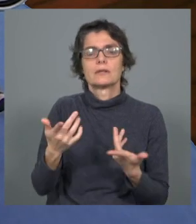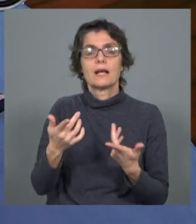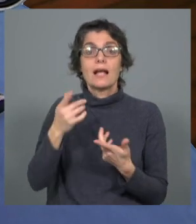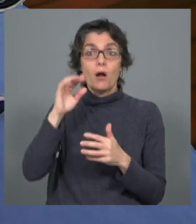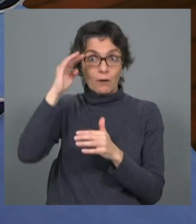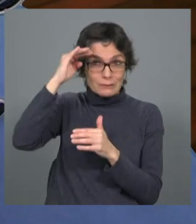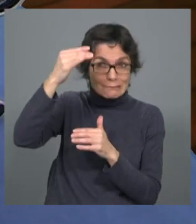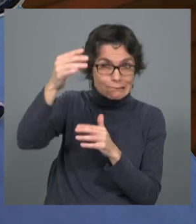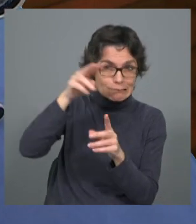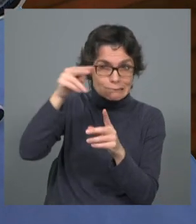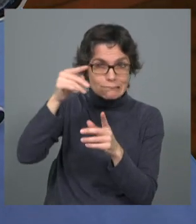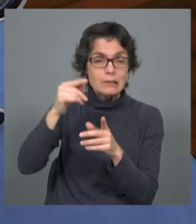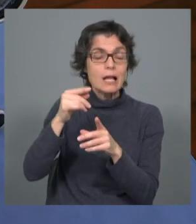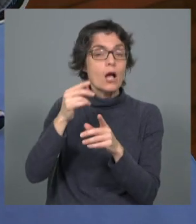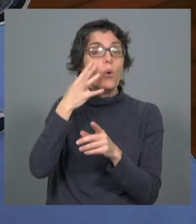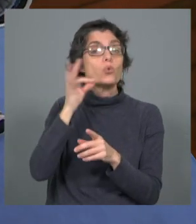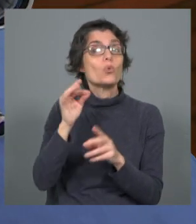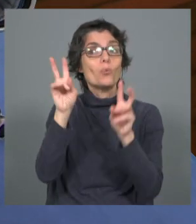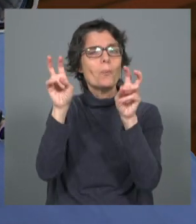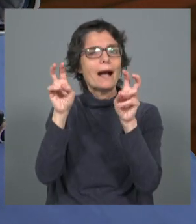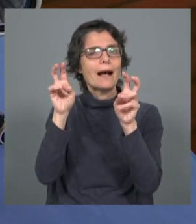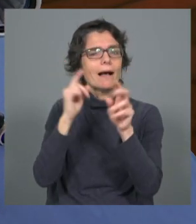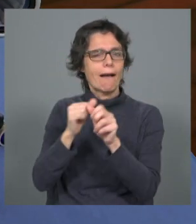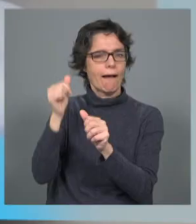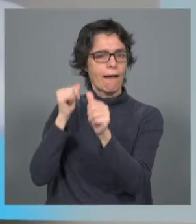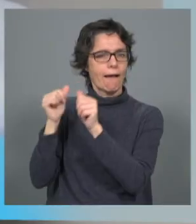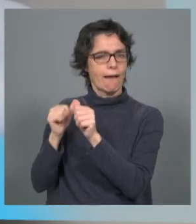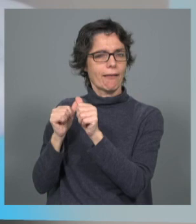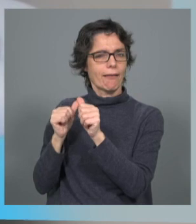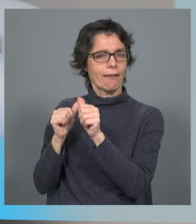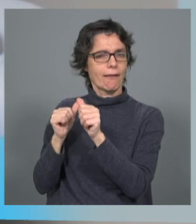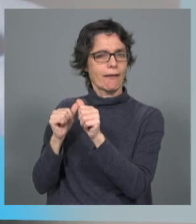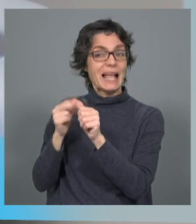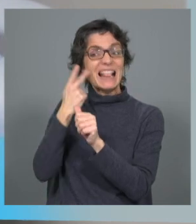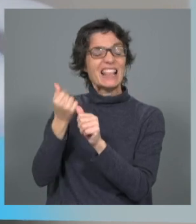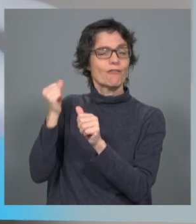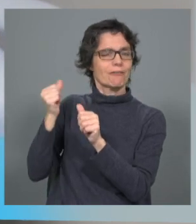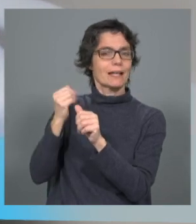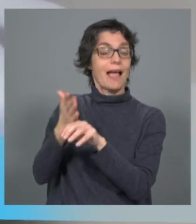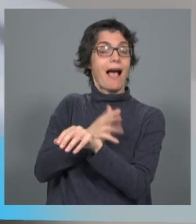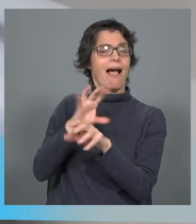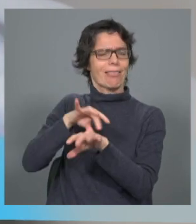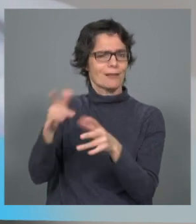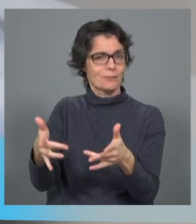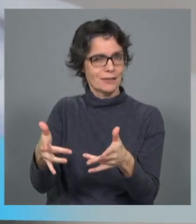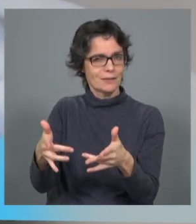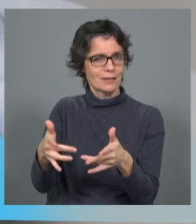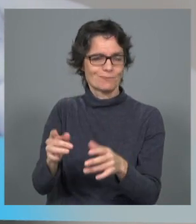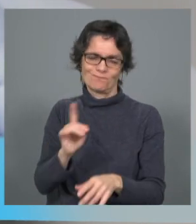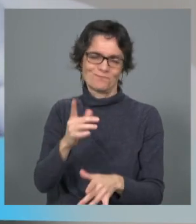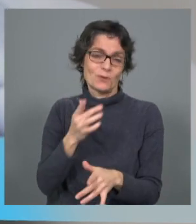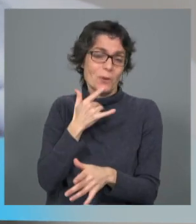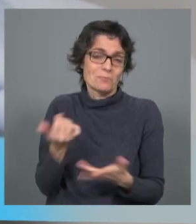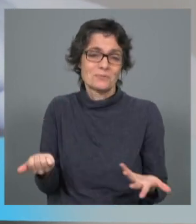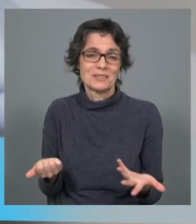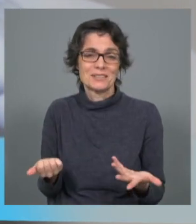normal pré-pandemia. Eu acho que não podemos voltar a esse normal. E, quer dizer, vivemos uma experiência que nos apontou fragilidades, que